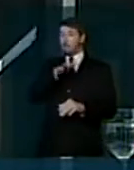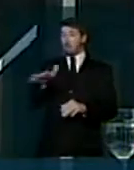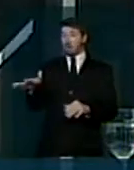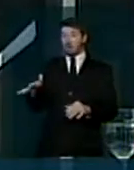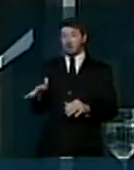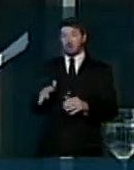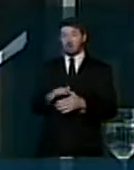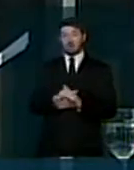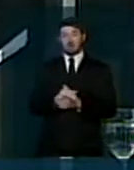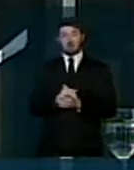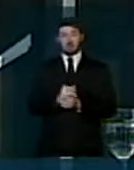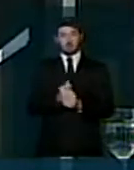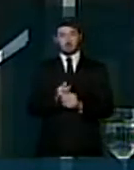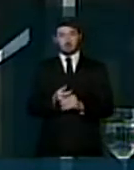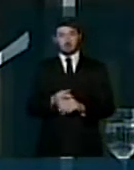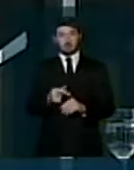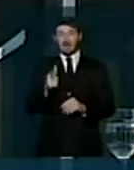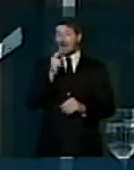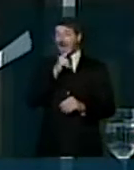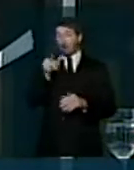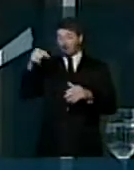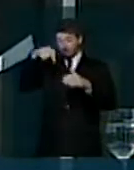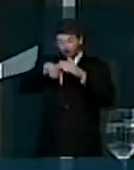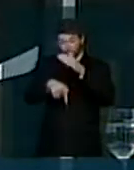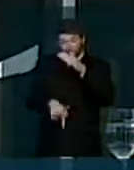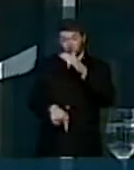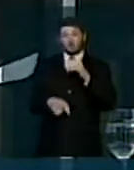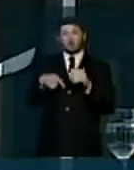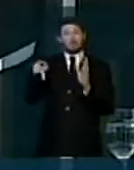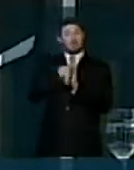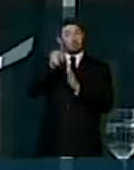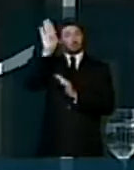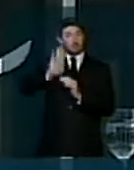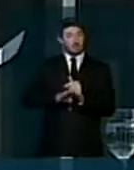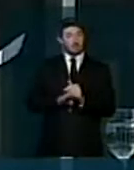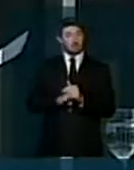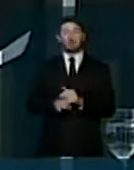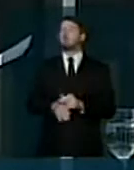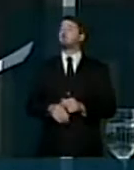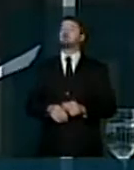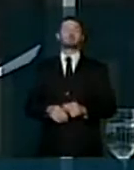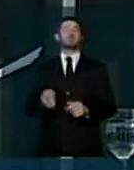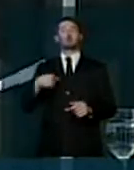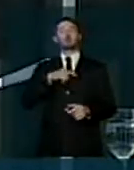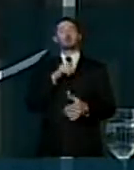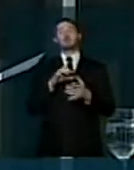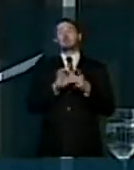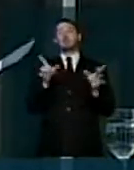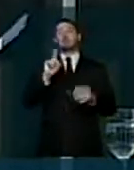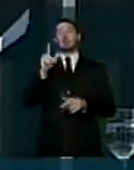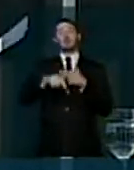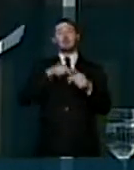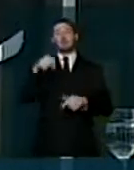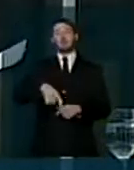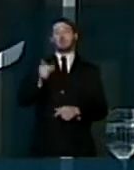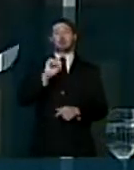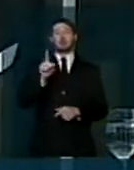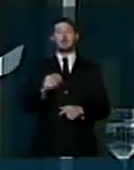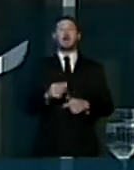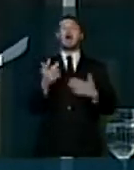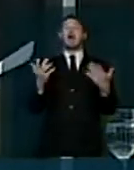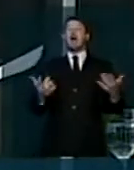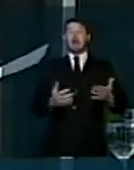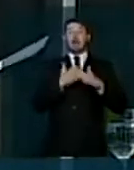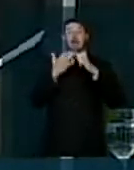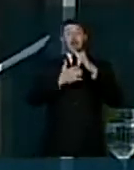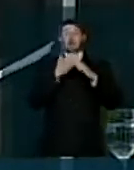mar, em águas profundas brasileiras, nós não vamos permitir a sua atividade aqui. E a empresa